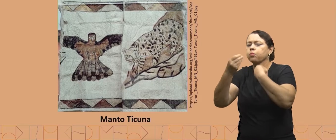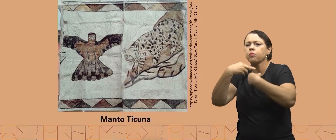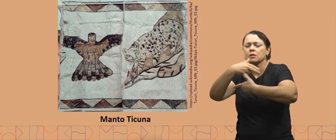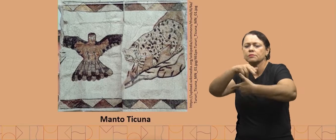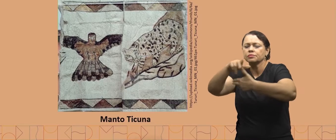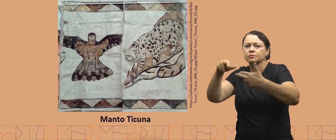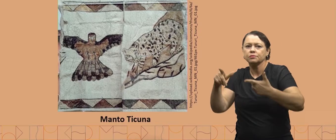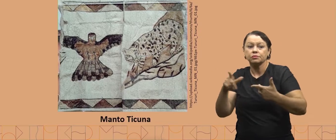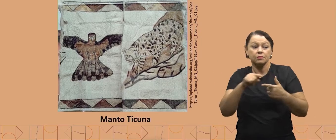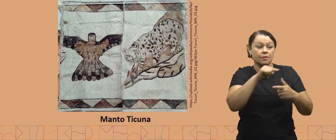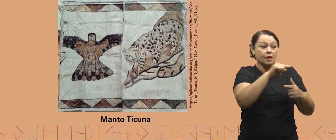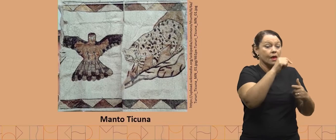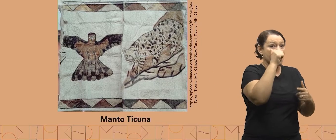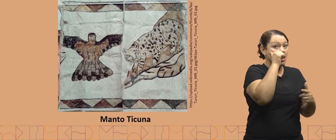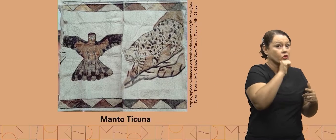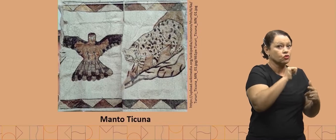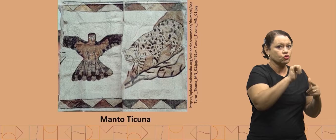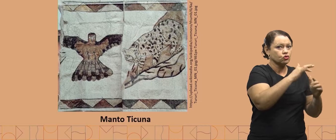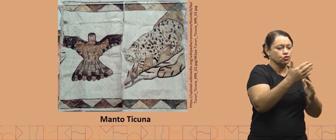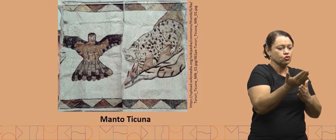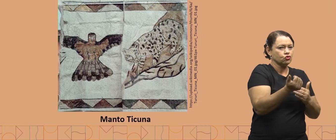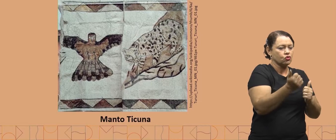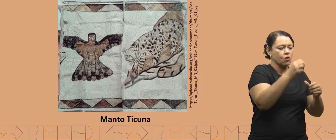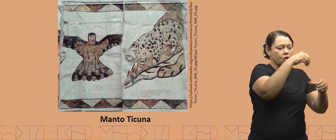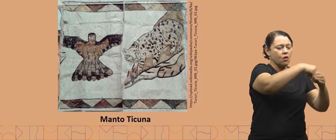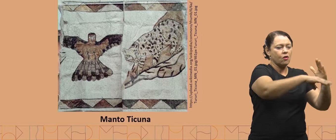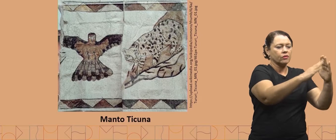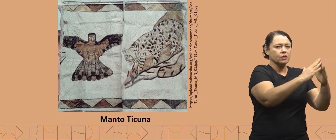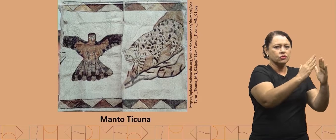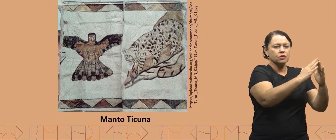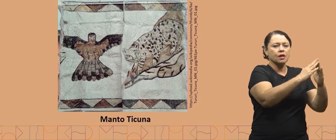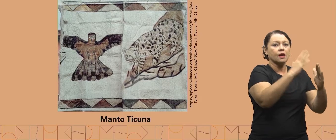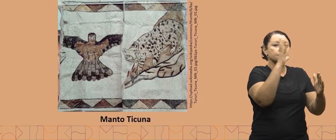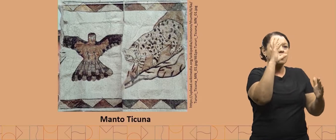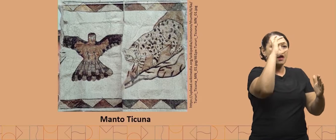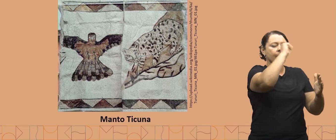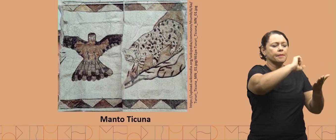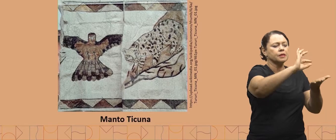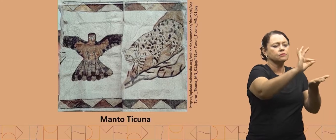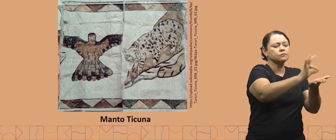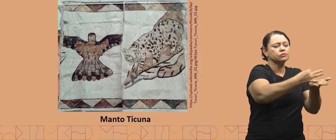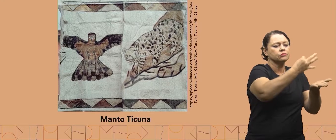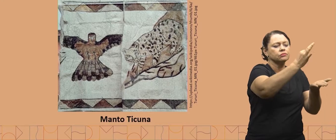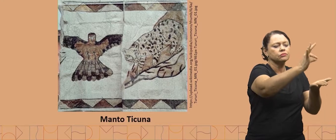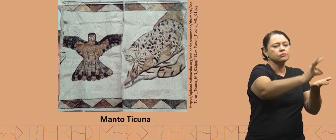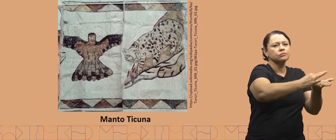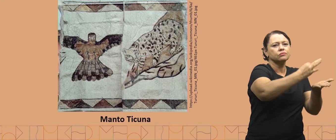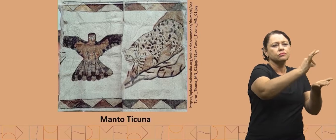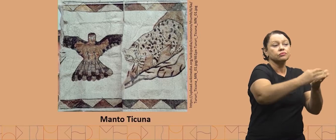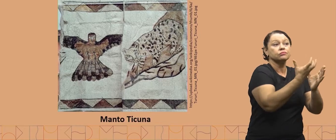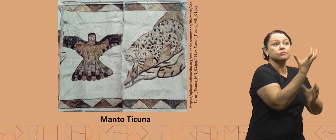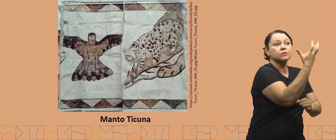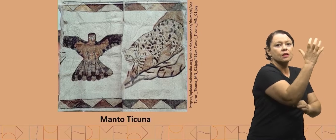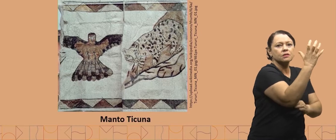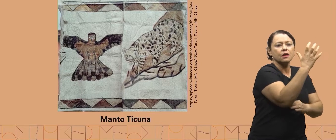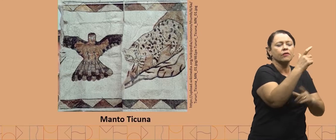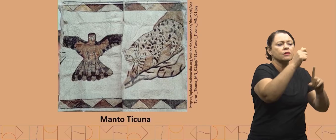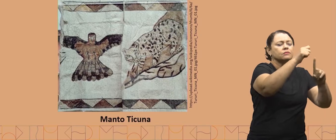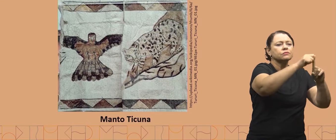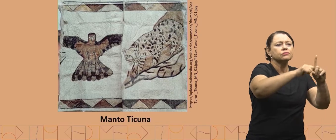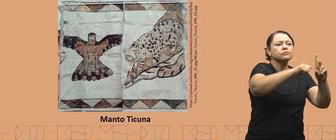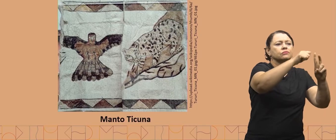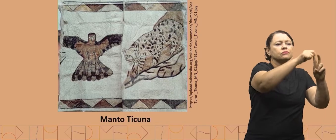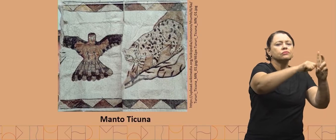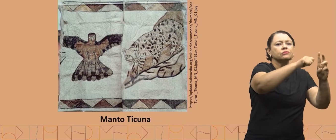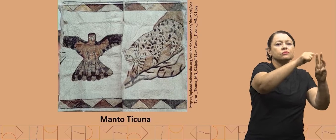moça aprende a fazer fios de tucum, que é um tipo de palmeira, e tecer bolsas. Depois de uns meses, a